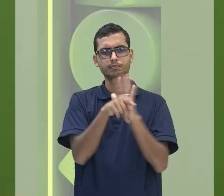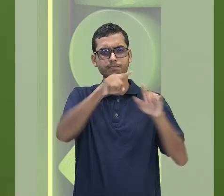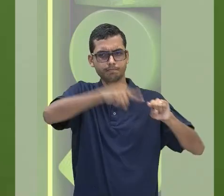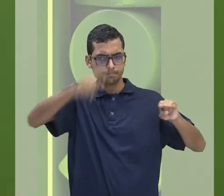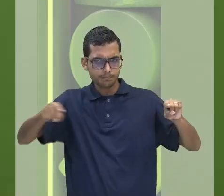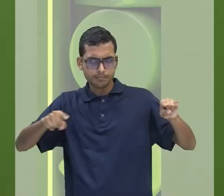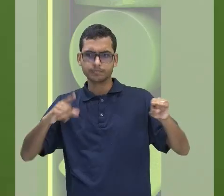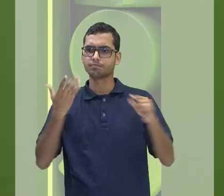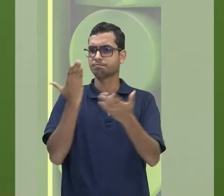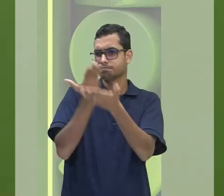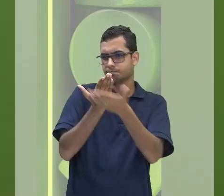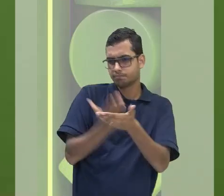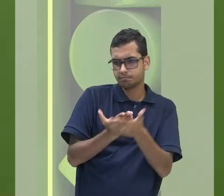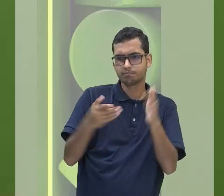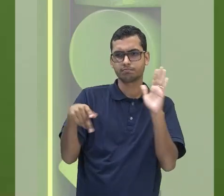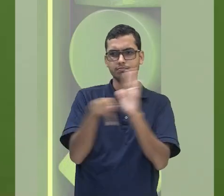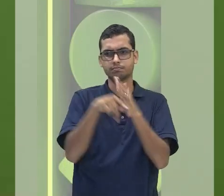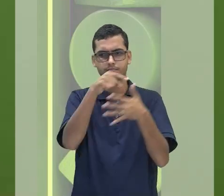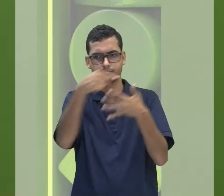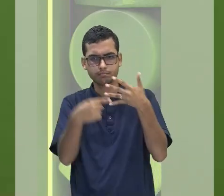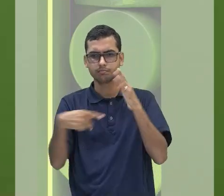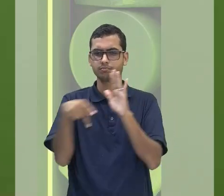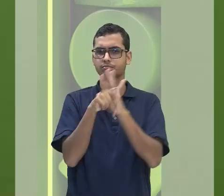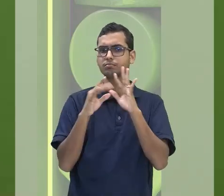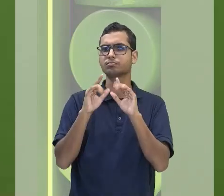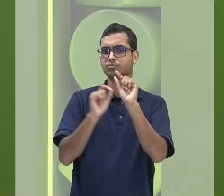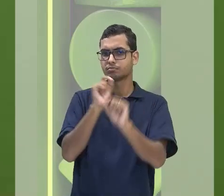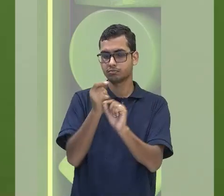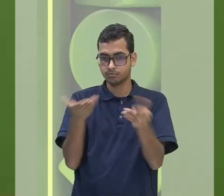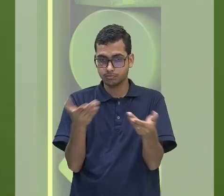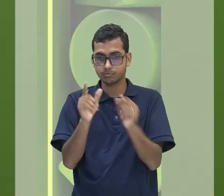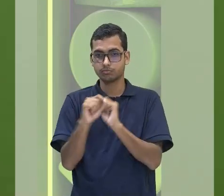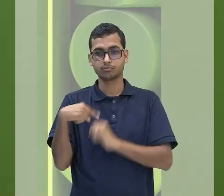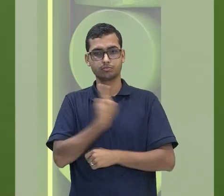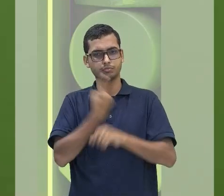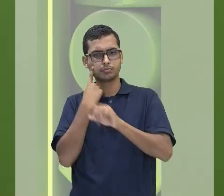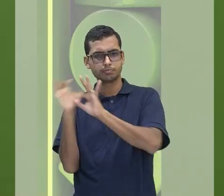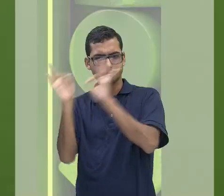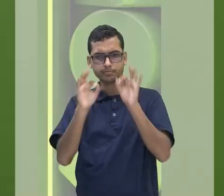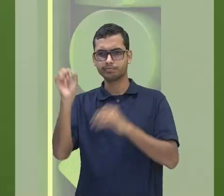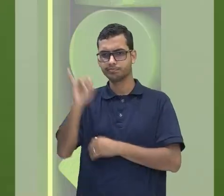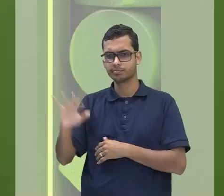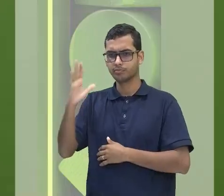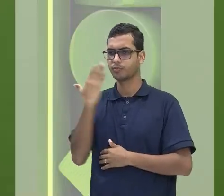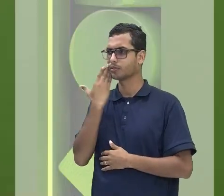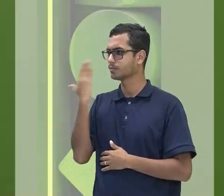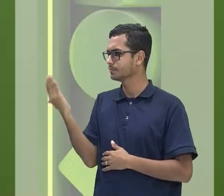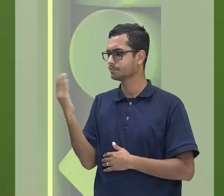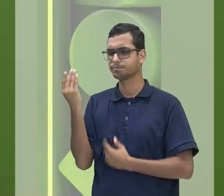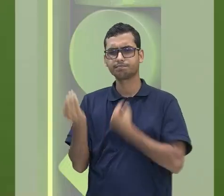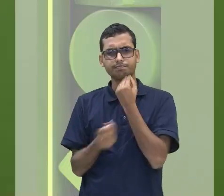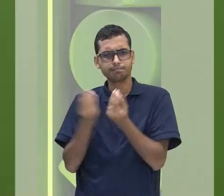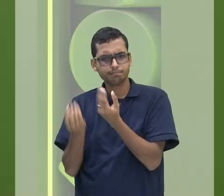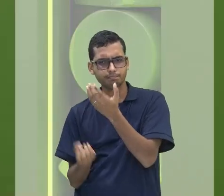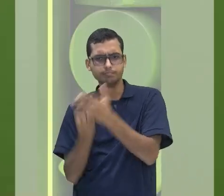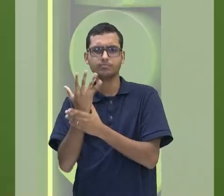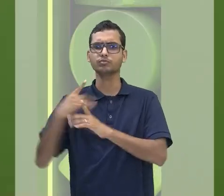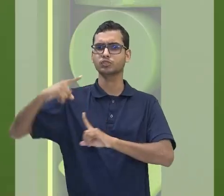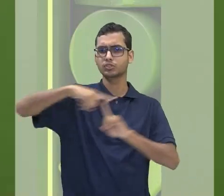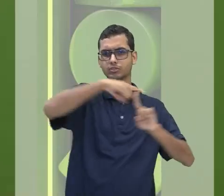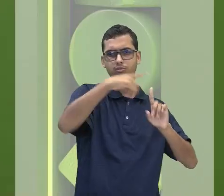as propriedades, vimos os tipos de ondas eletromagnéticas e agora nós vamos ver na nossa imagem a origem, o tipo